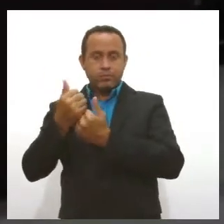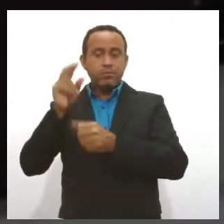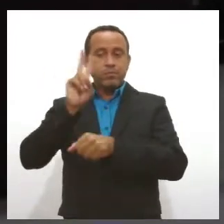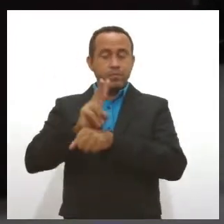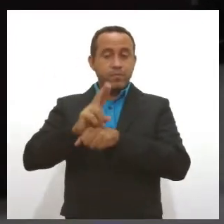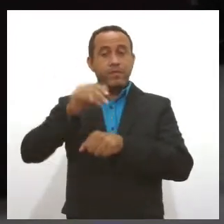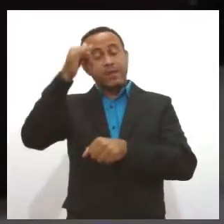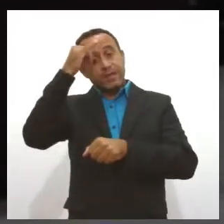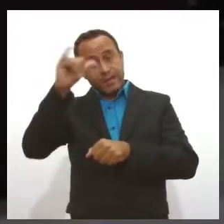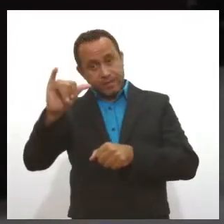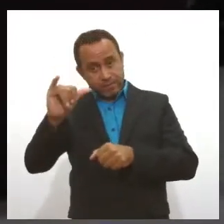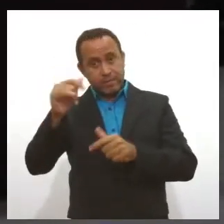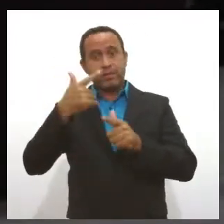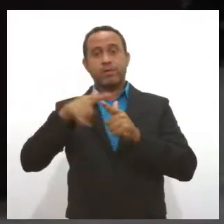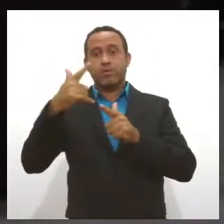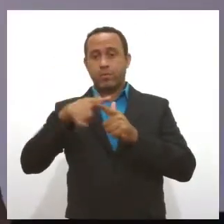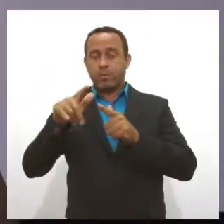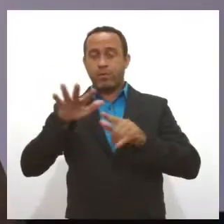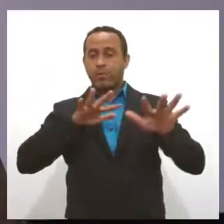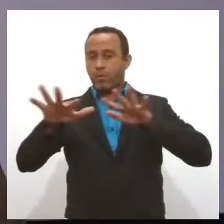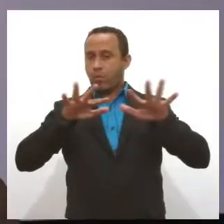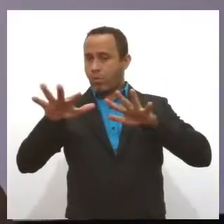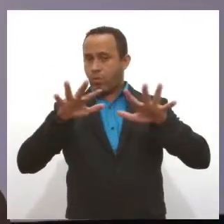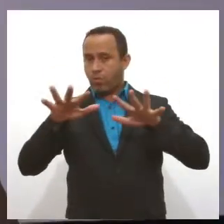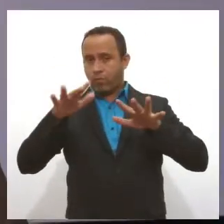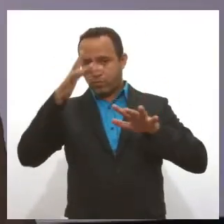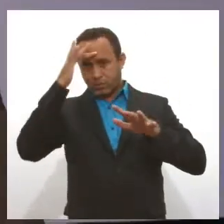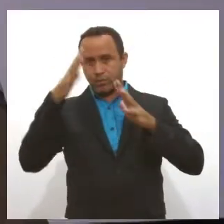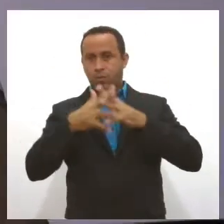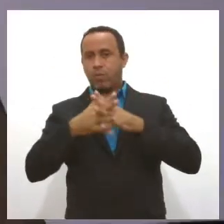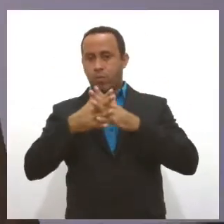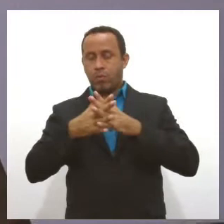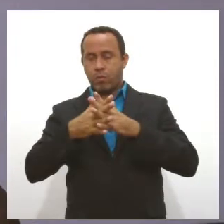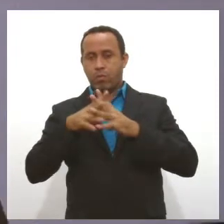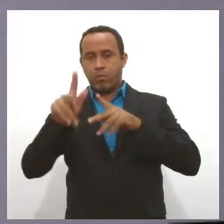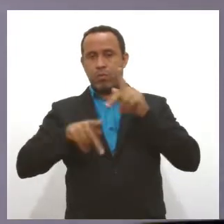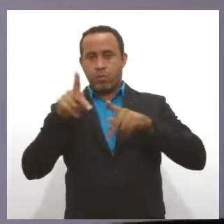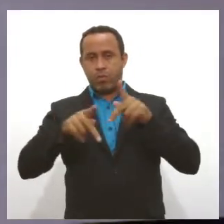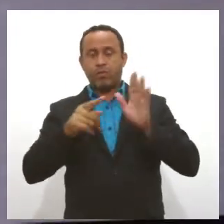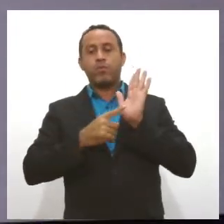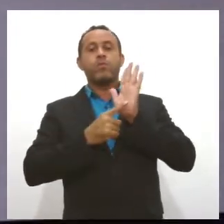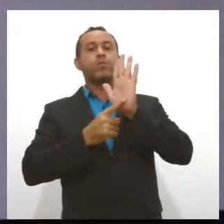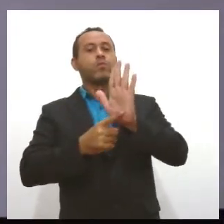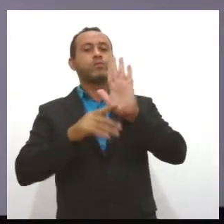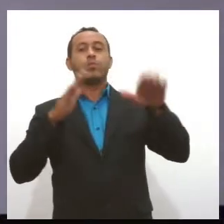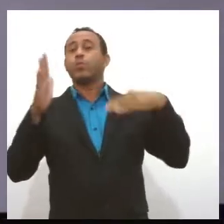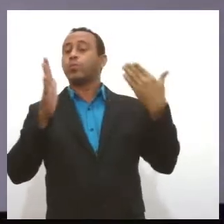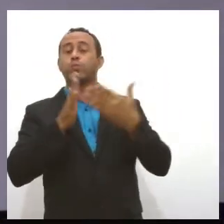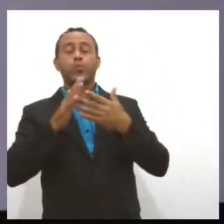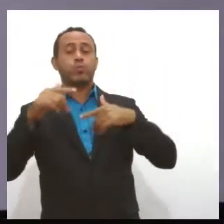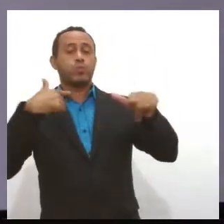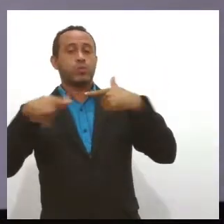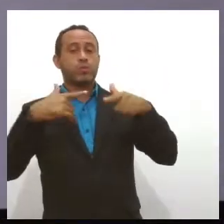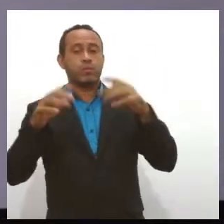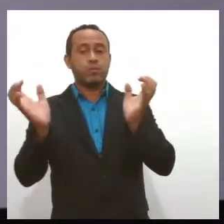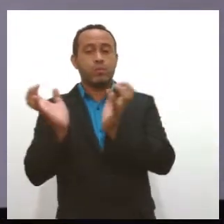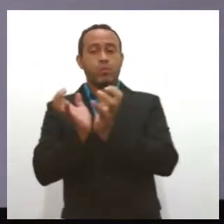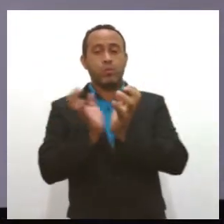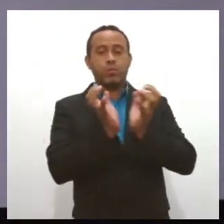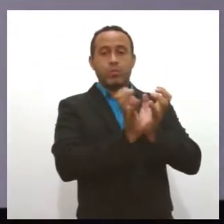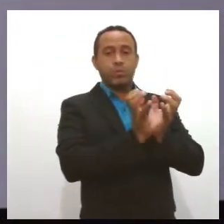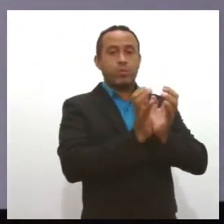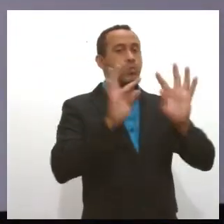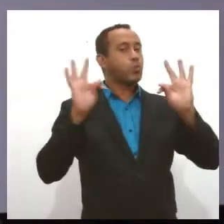prevenir ou reprimir tumultos. Como já foi mostrado na apresentação, todo um trabalho foi feito conjuntamente com todas as forças